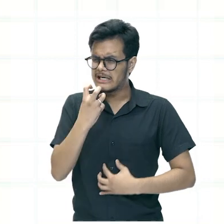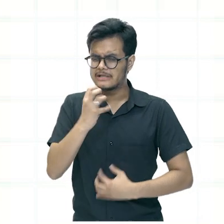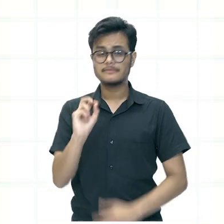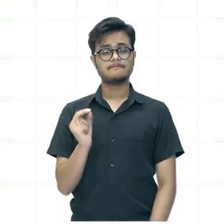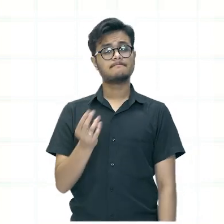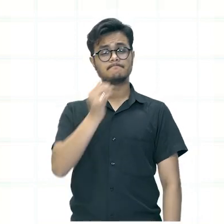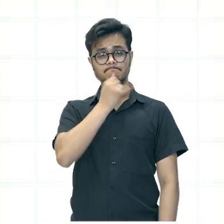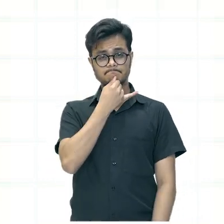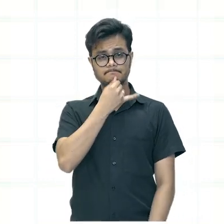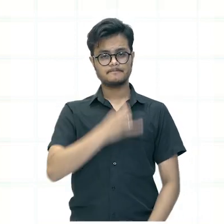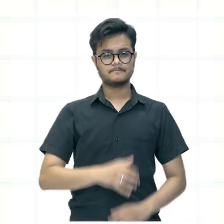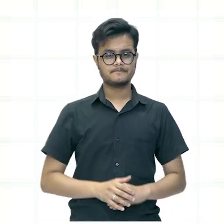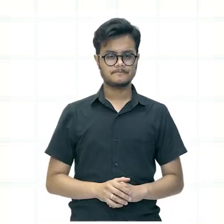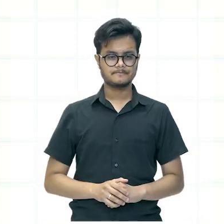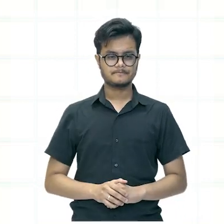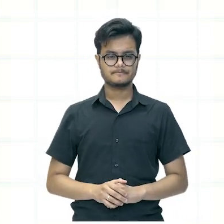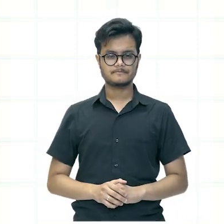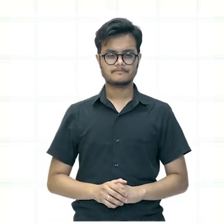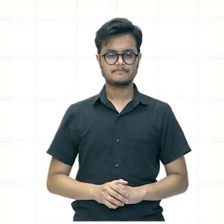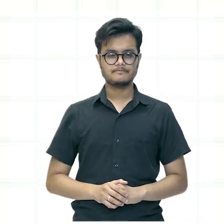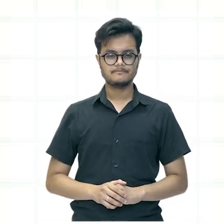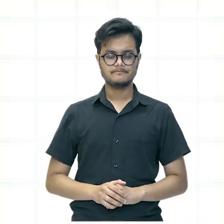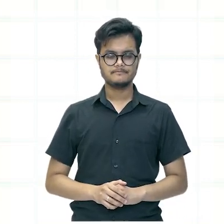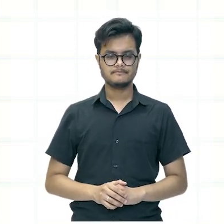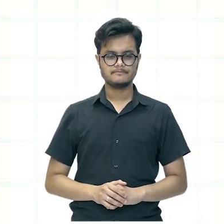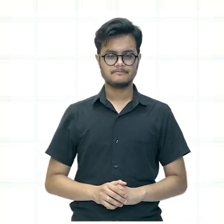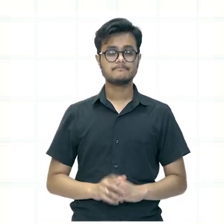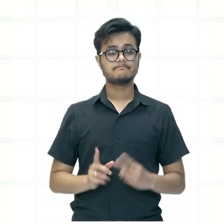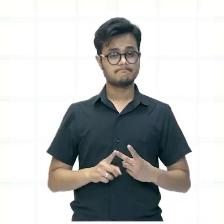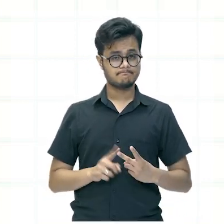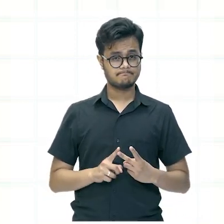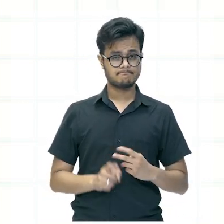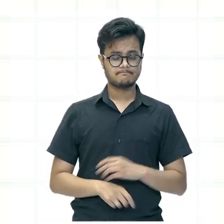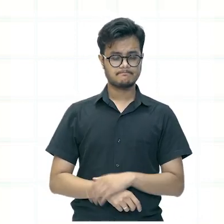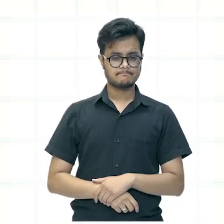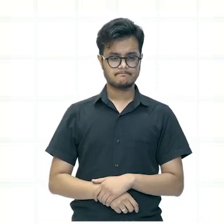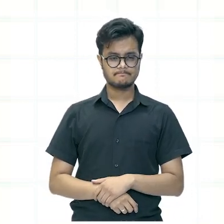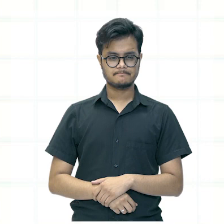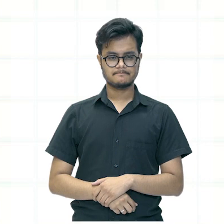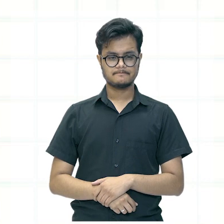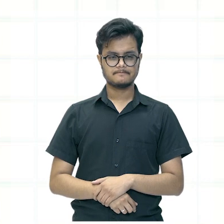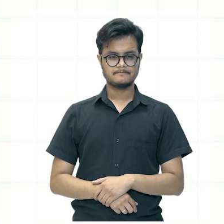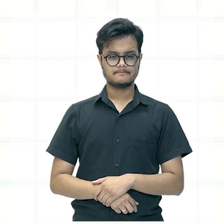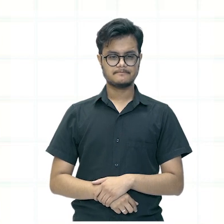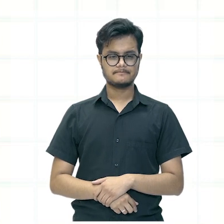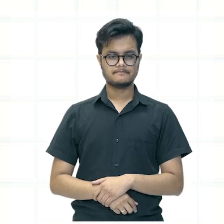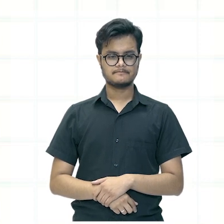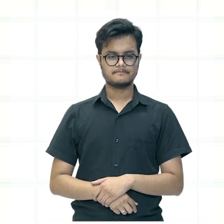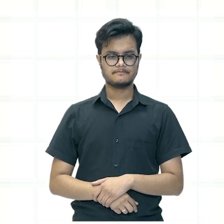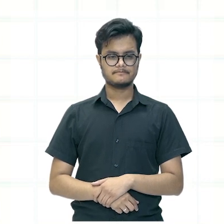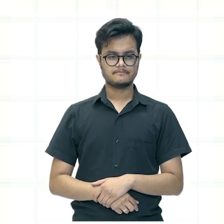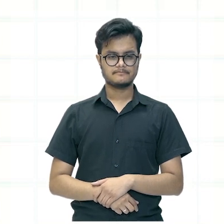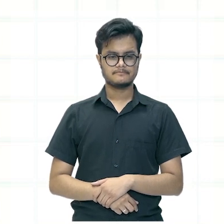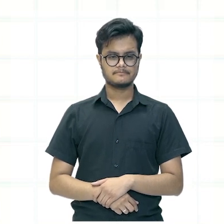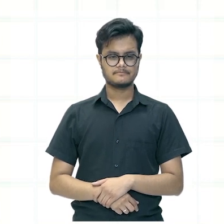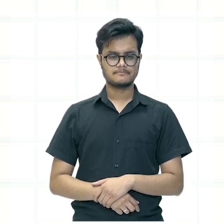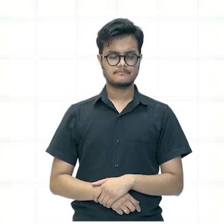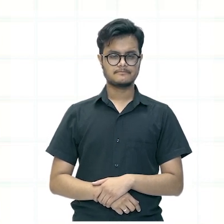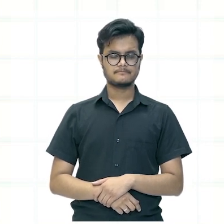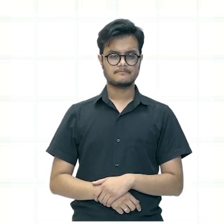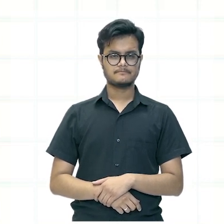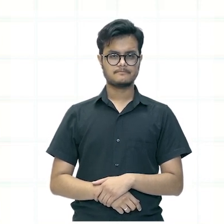triste. 2. Unexplained minor illnesses, aches or pains.